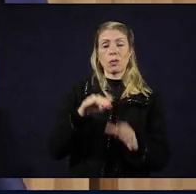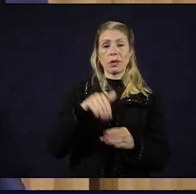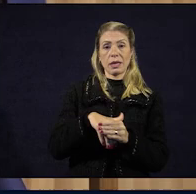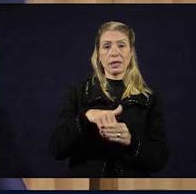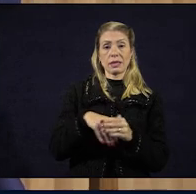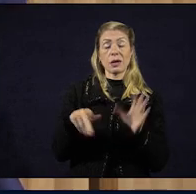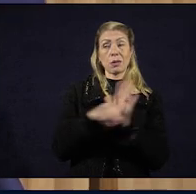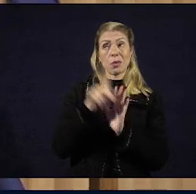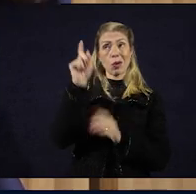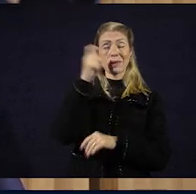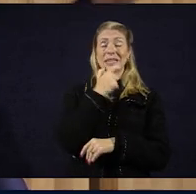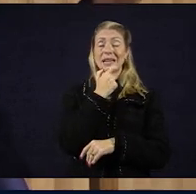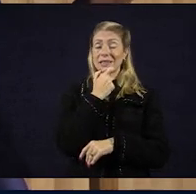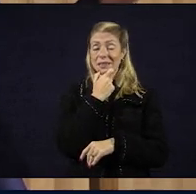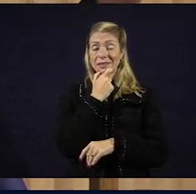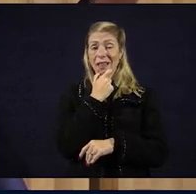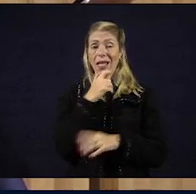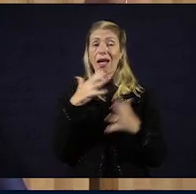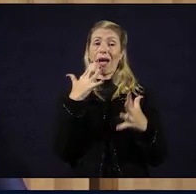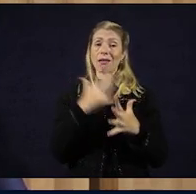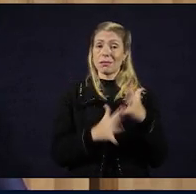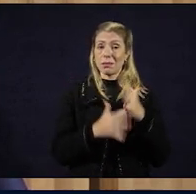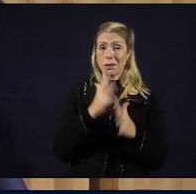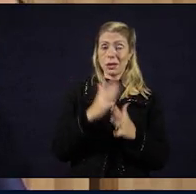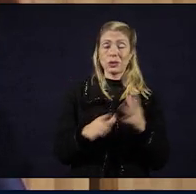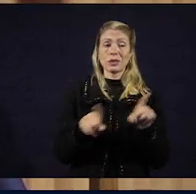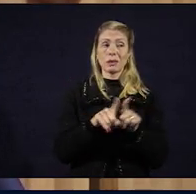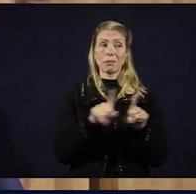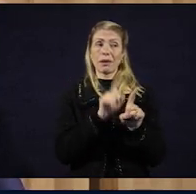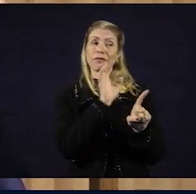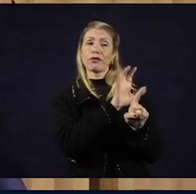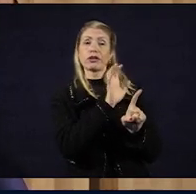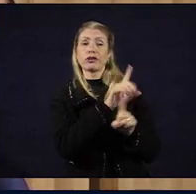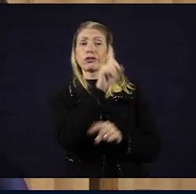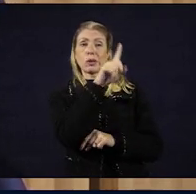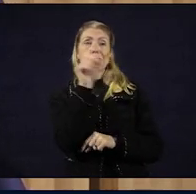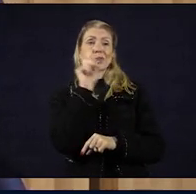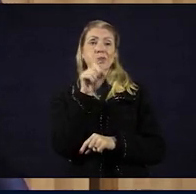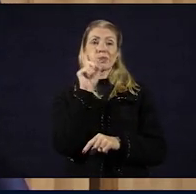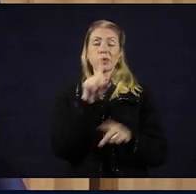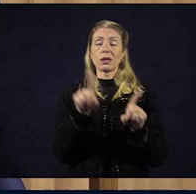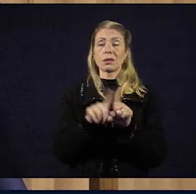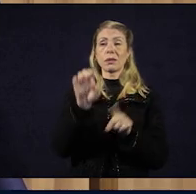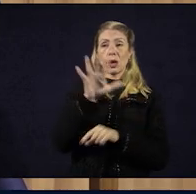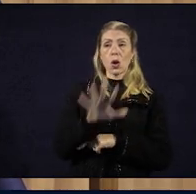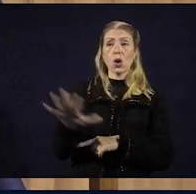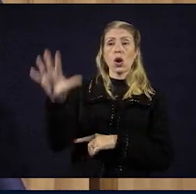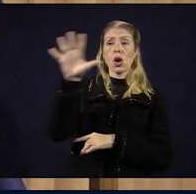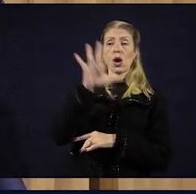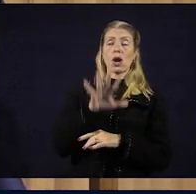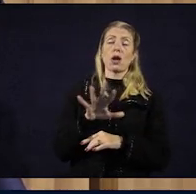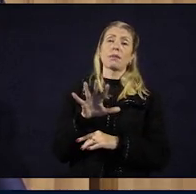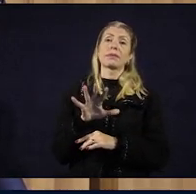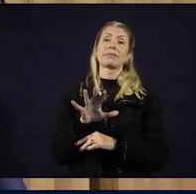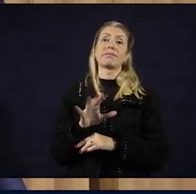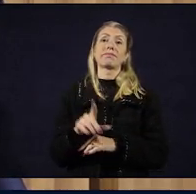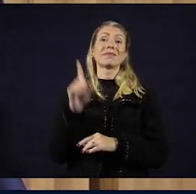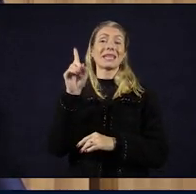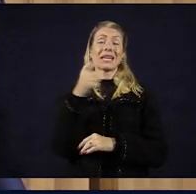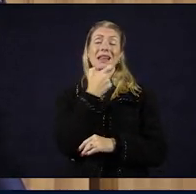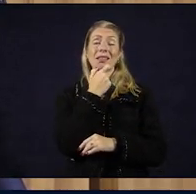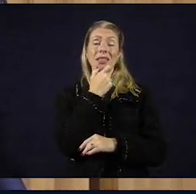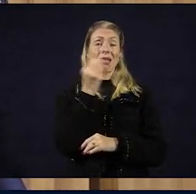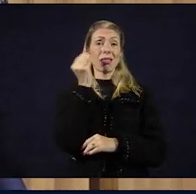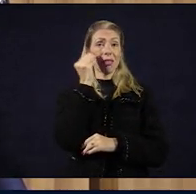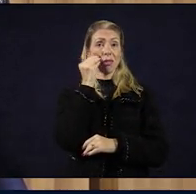Inglaterra né curiosamente também mexeu o preço nos Estados Unidos e obviamente na Europa toda na própria Inglaterra né Inglaterra ela tentou dar uma resposta